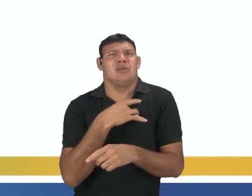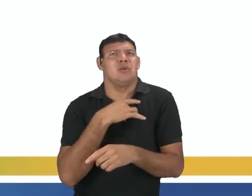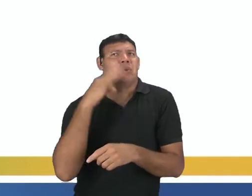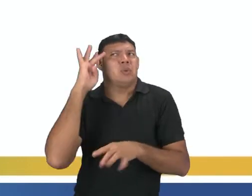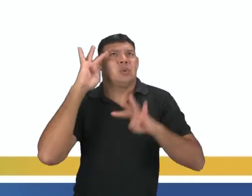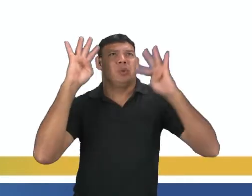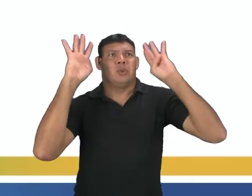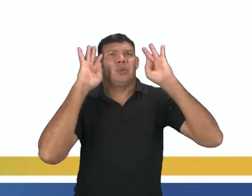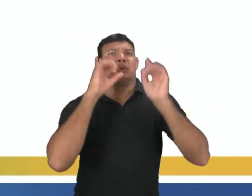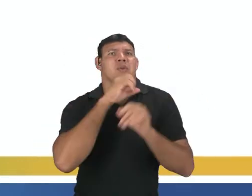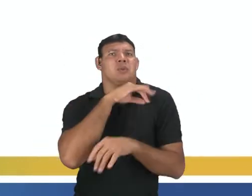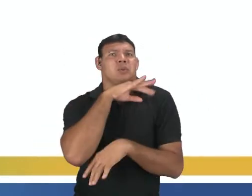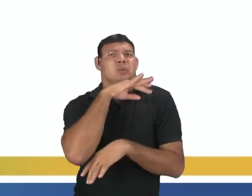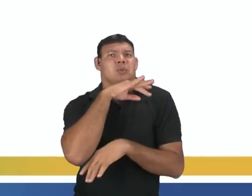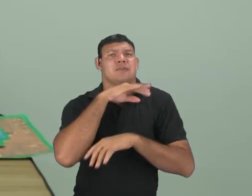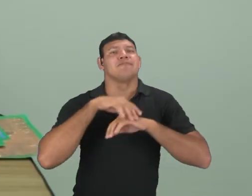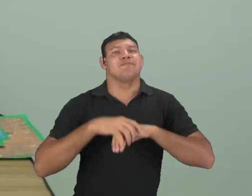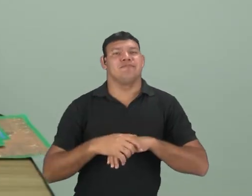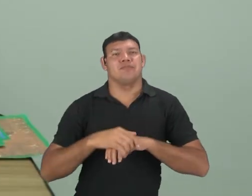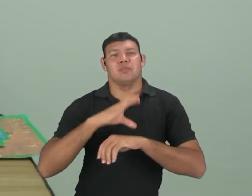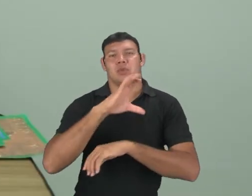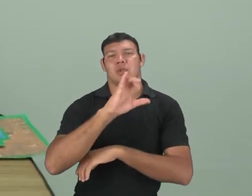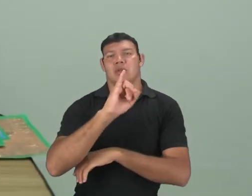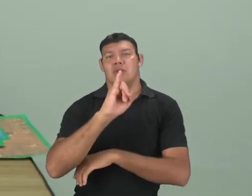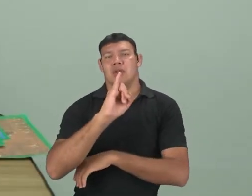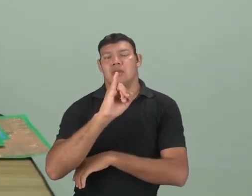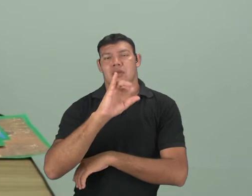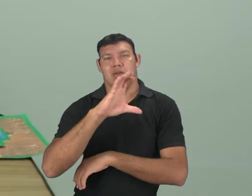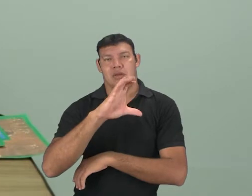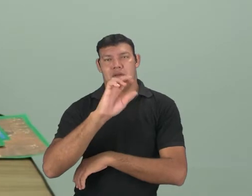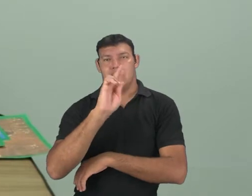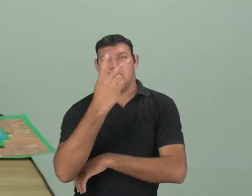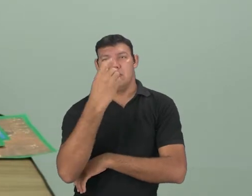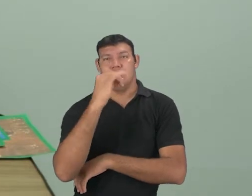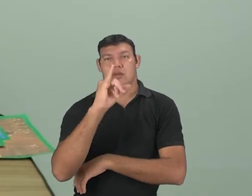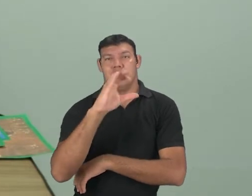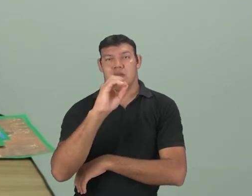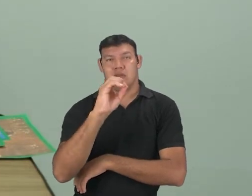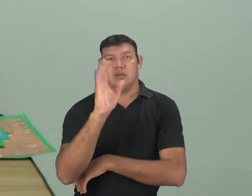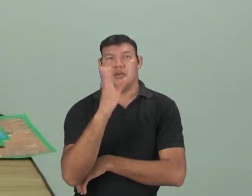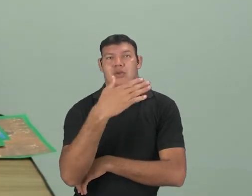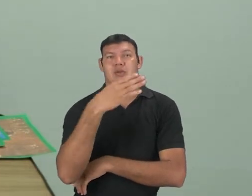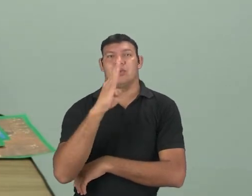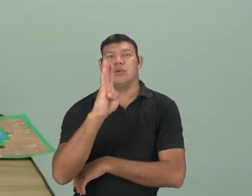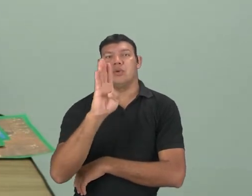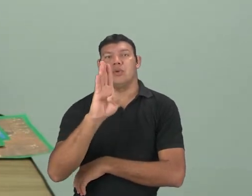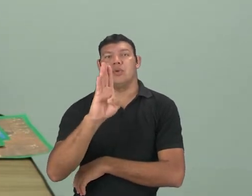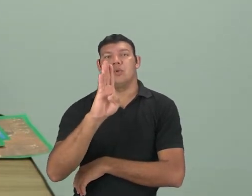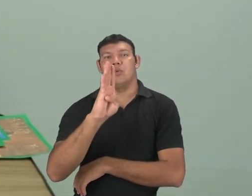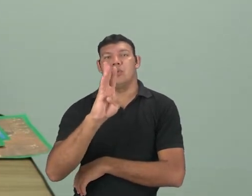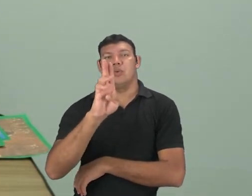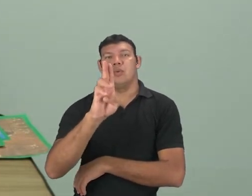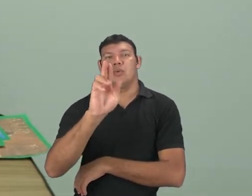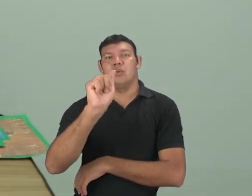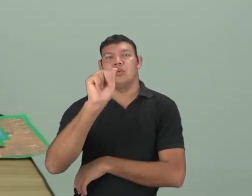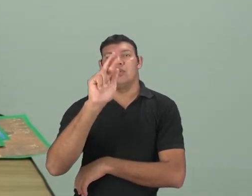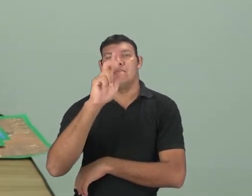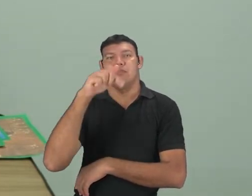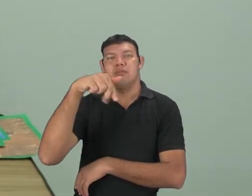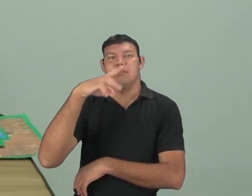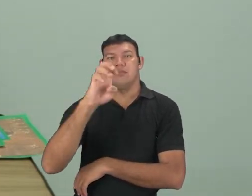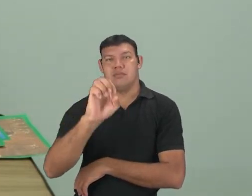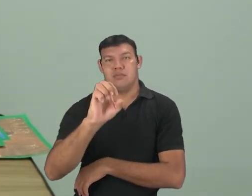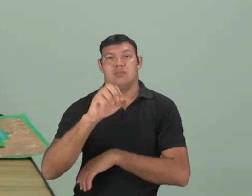Chico Buarque Holanda, Olha só a diferença, da história do